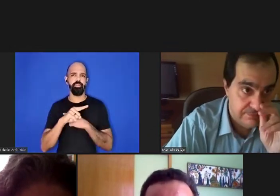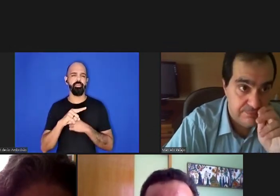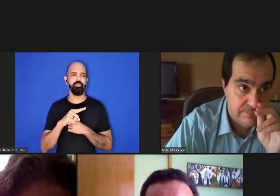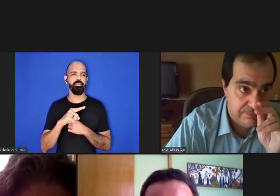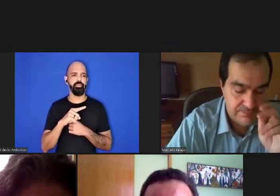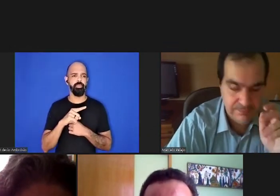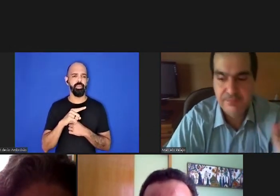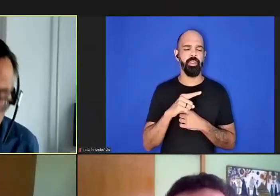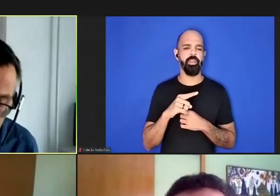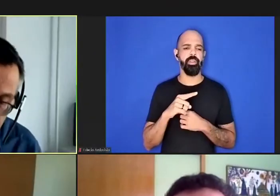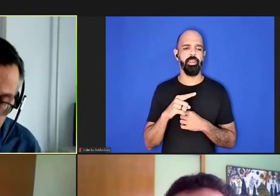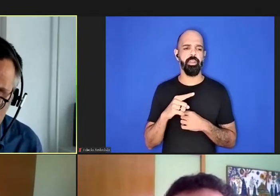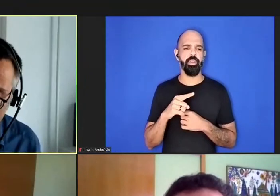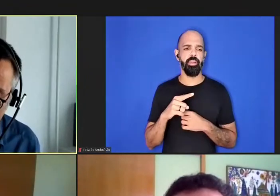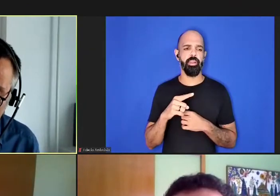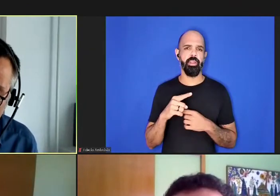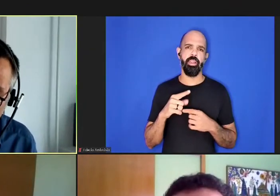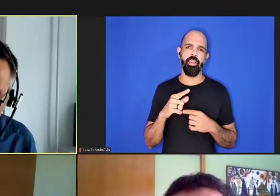tem coisas de